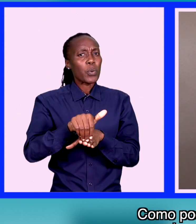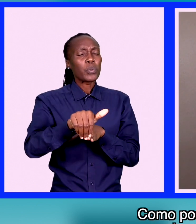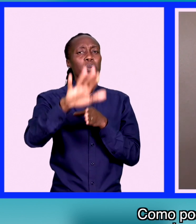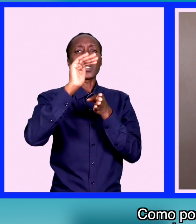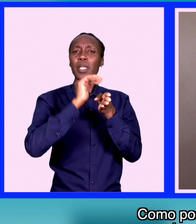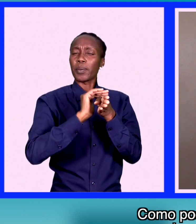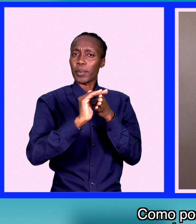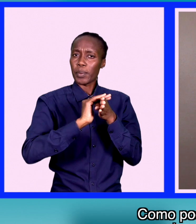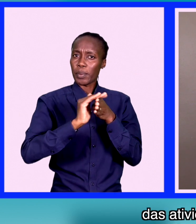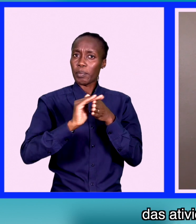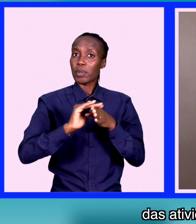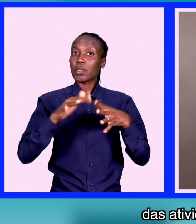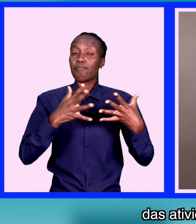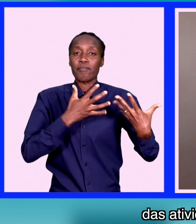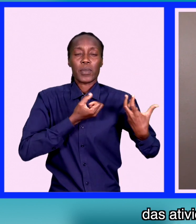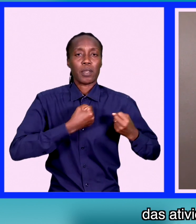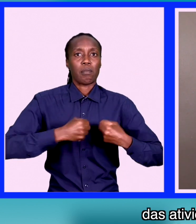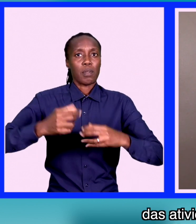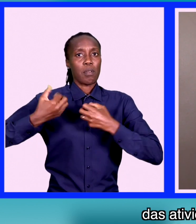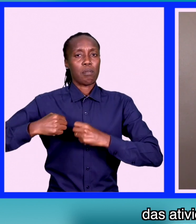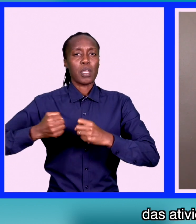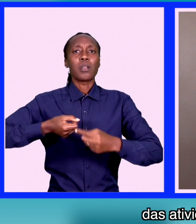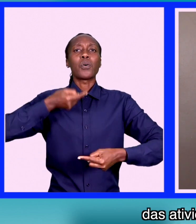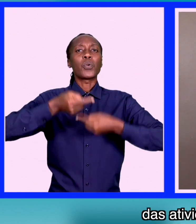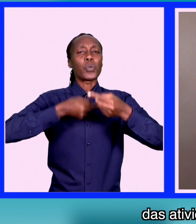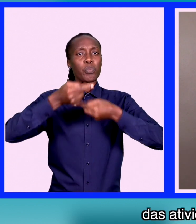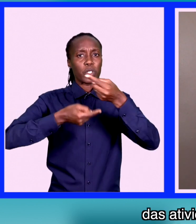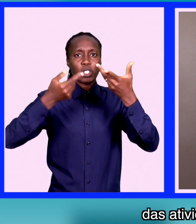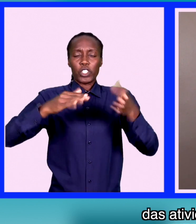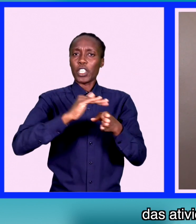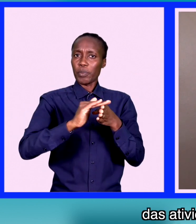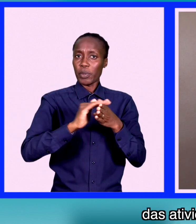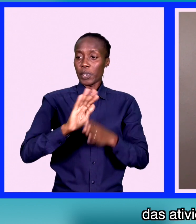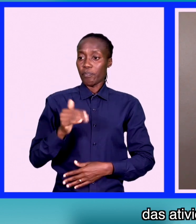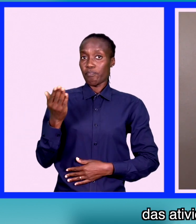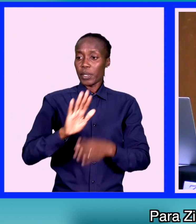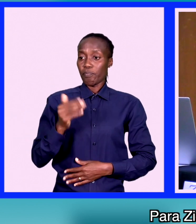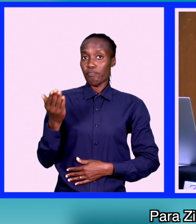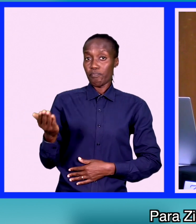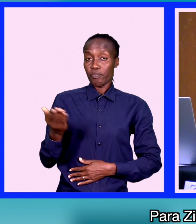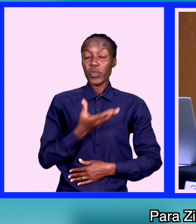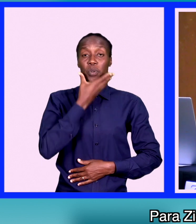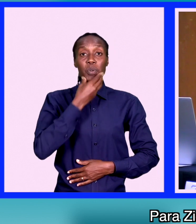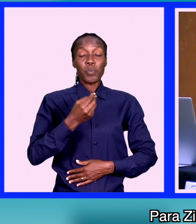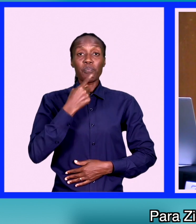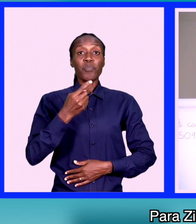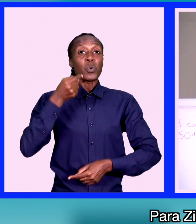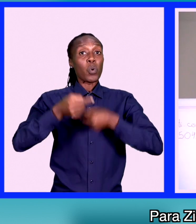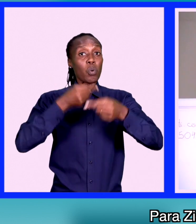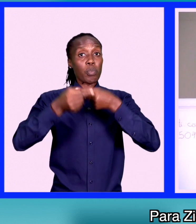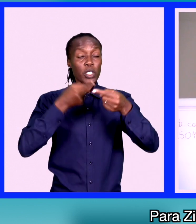continuidade em termos de implementação daquilo que é as atividades que este projeto conseguiu implementar. Para Zicai, o